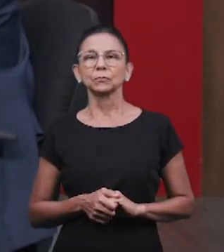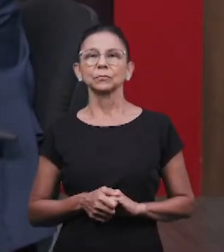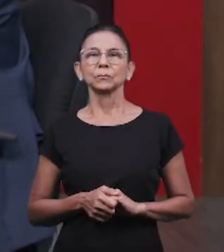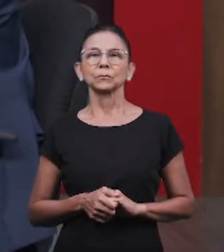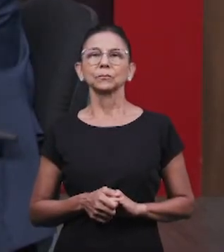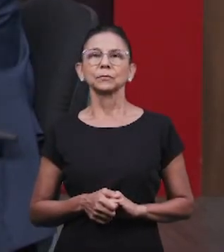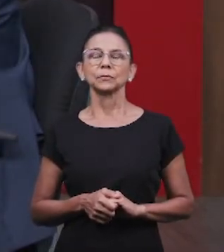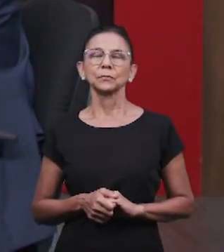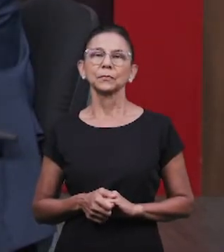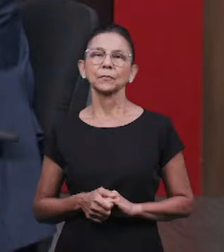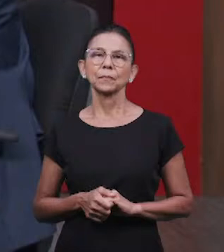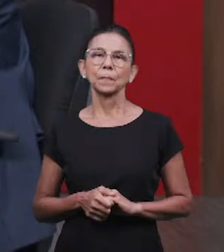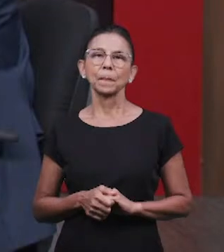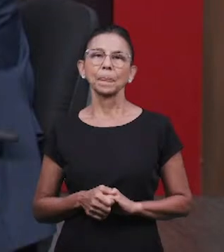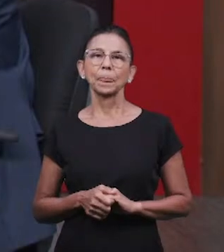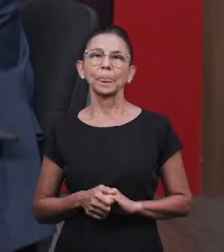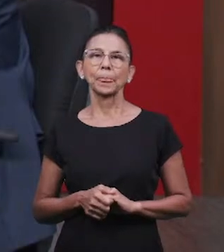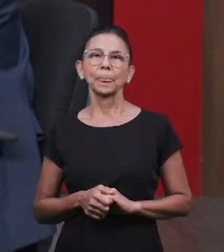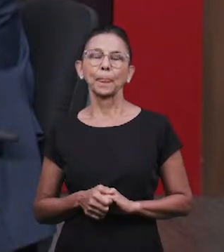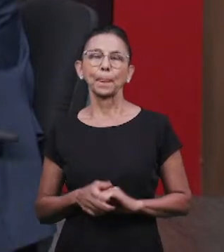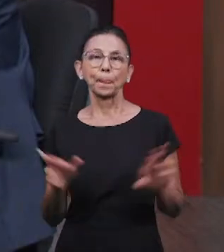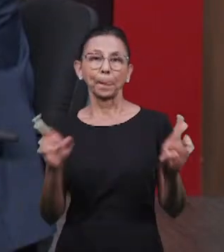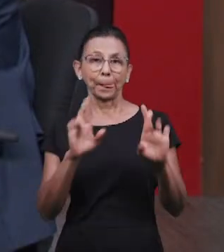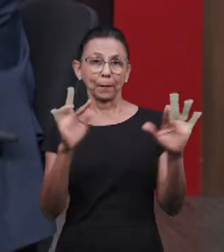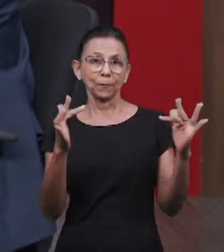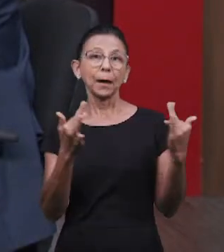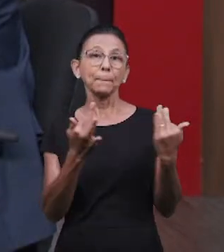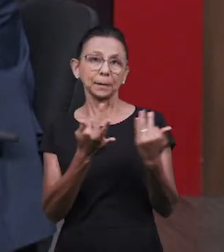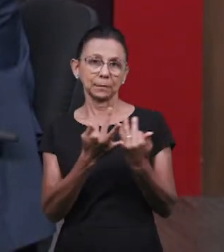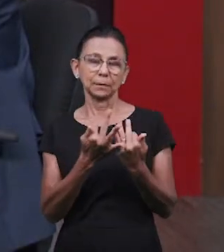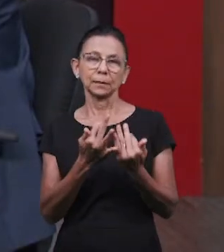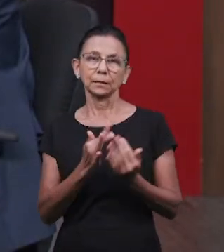um pouco na família, né? Agora vamos falar um pouquinho desse